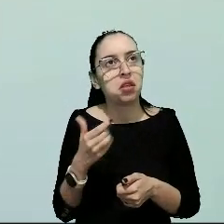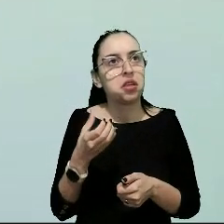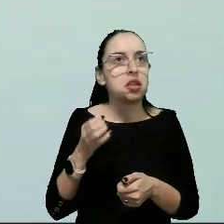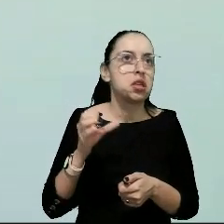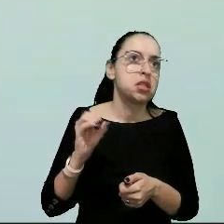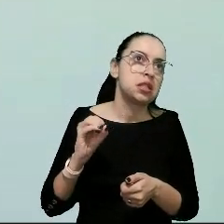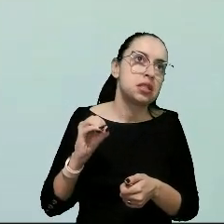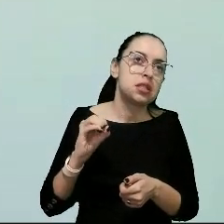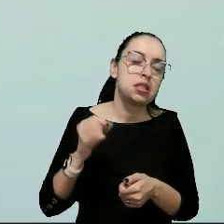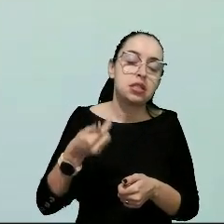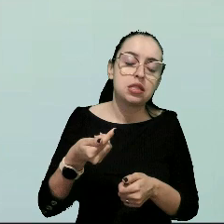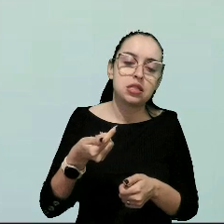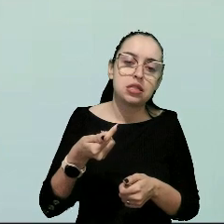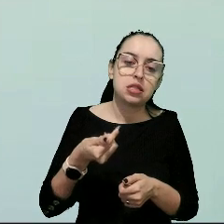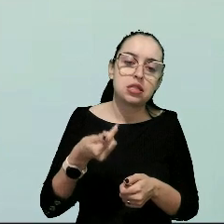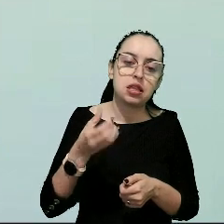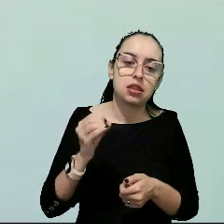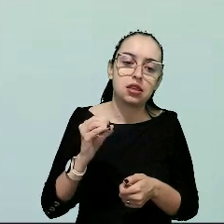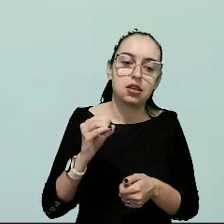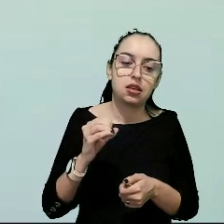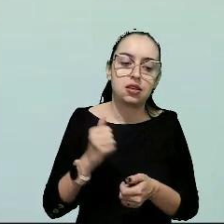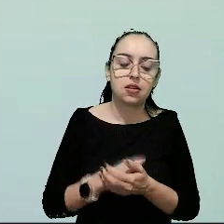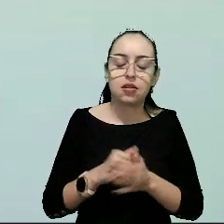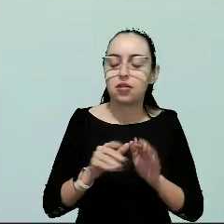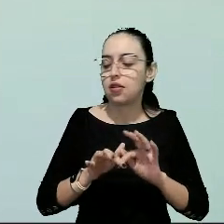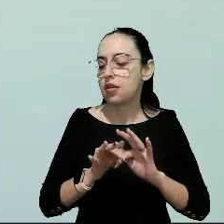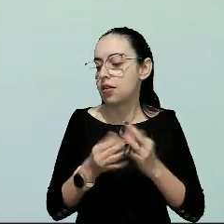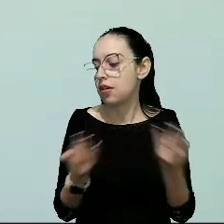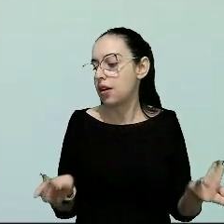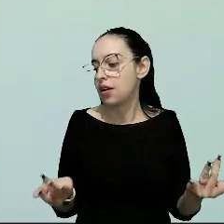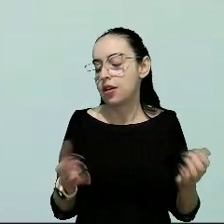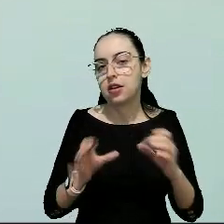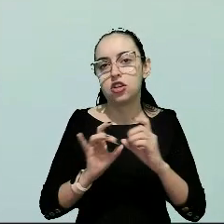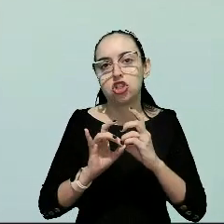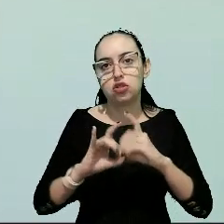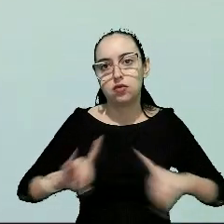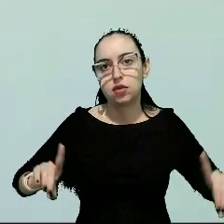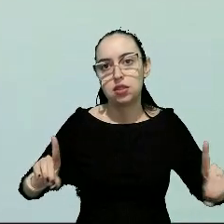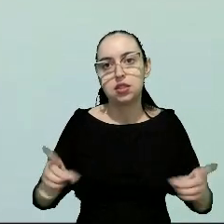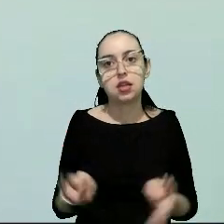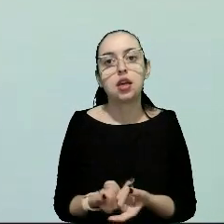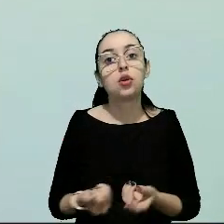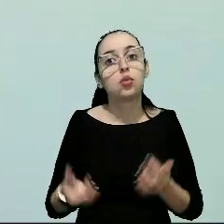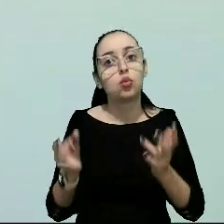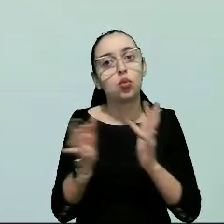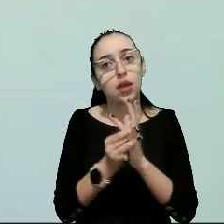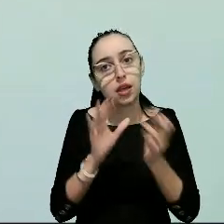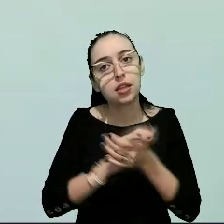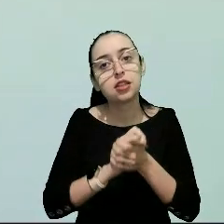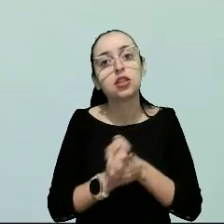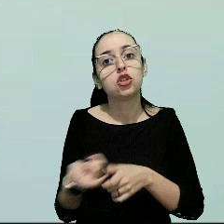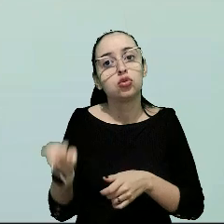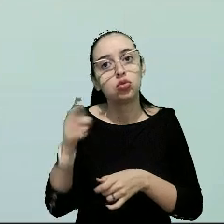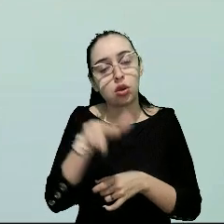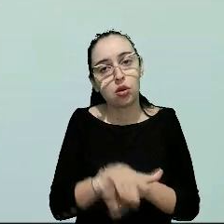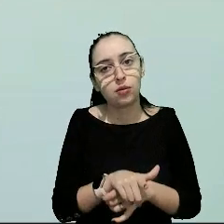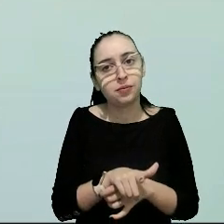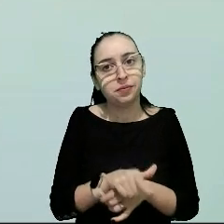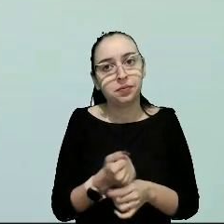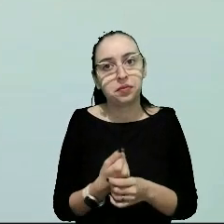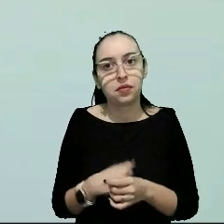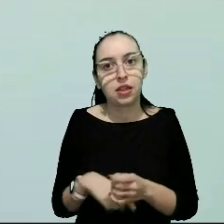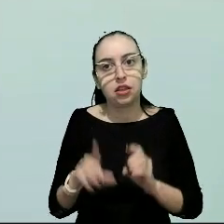pessoas de 60, 70 anos se separando e casando de novo. É o